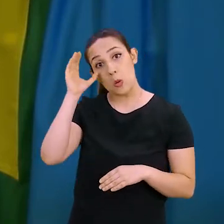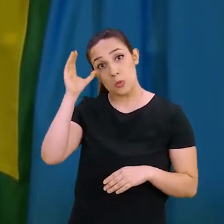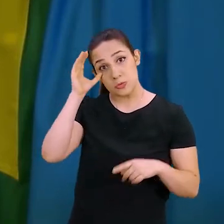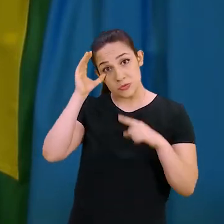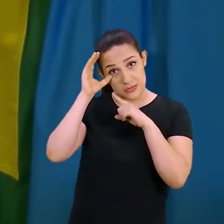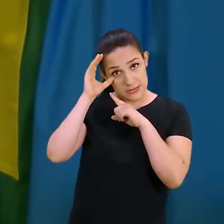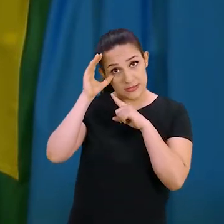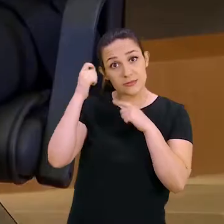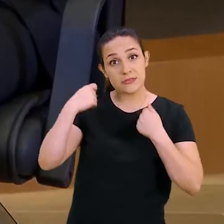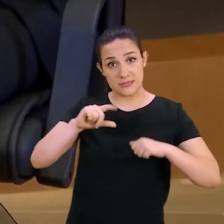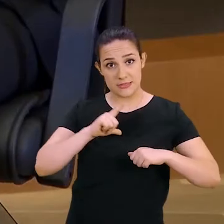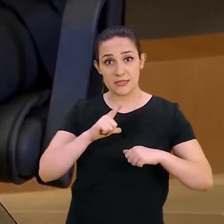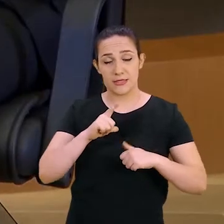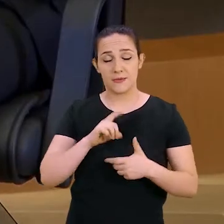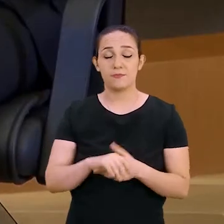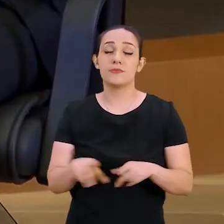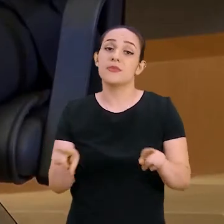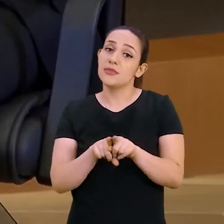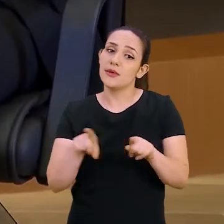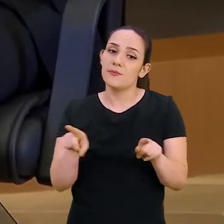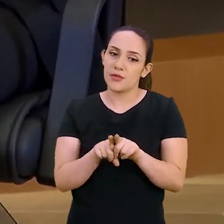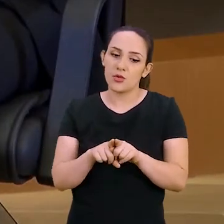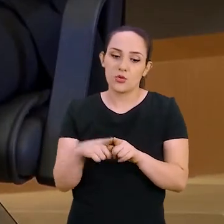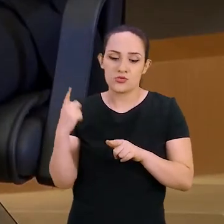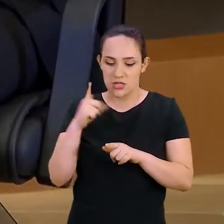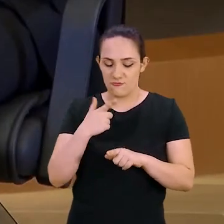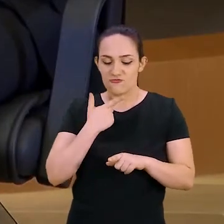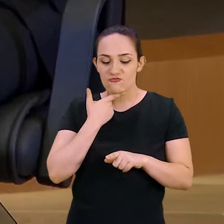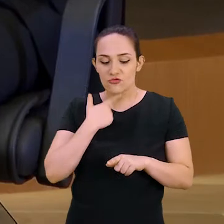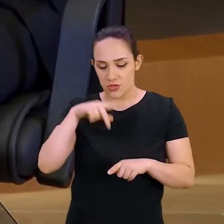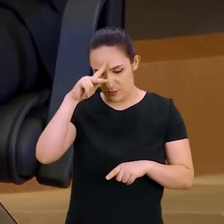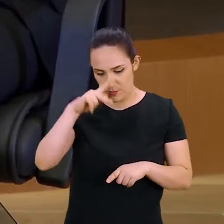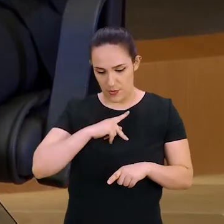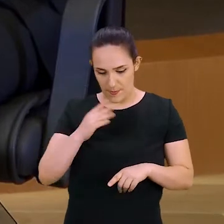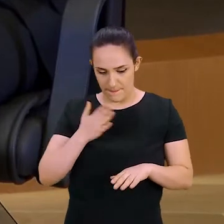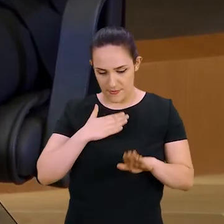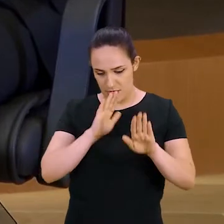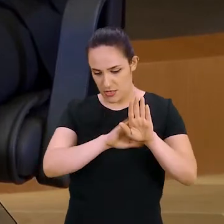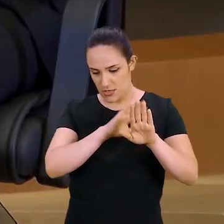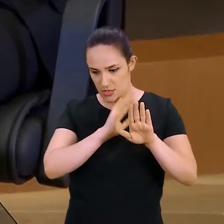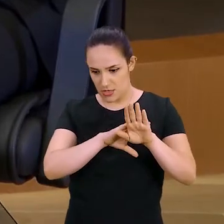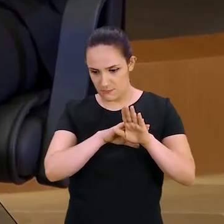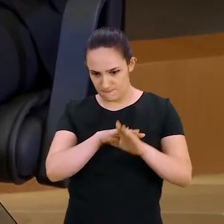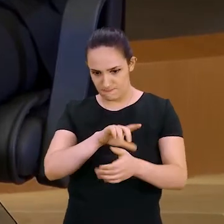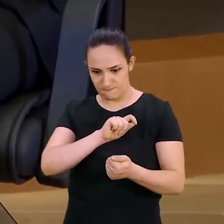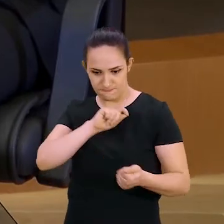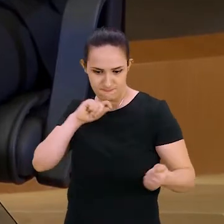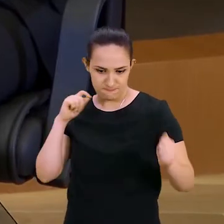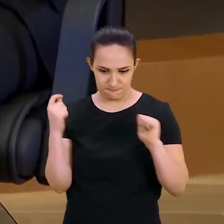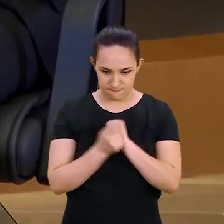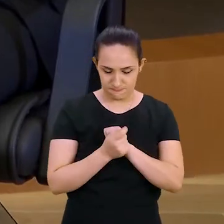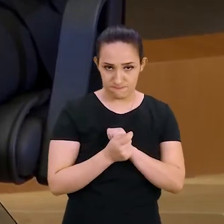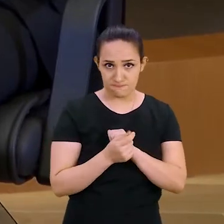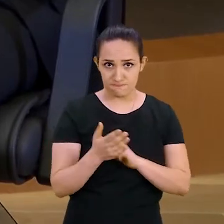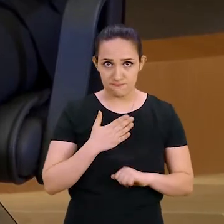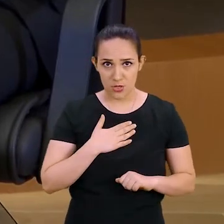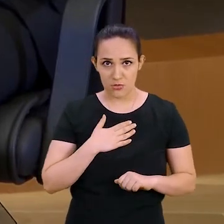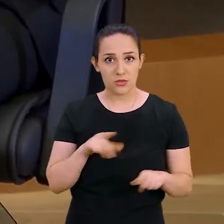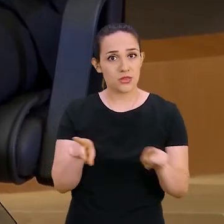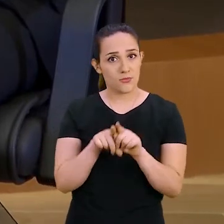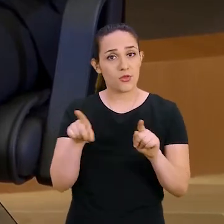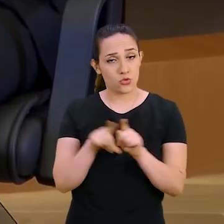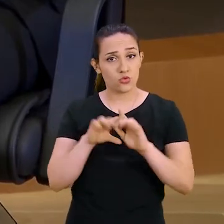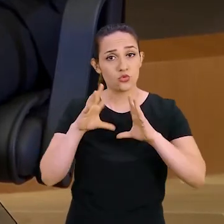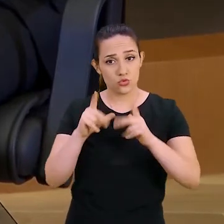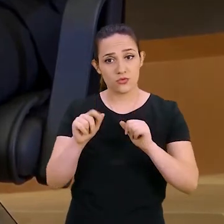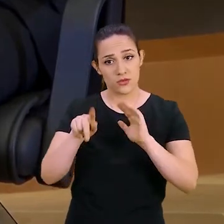consciente, para que seja um voto que traduza o teu ideal, e não só o teu ideal,